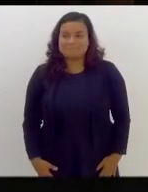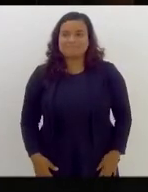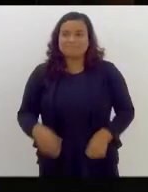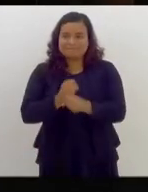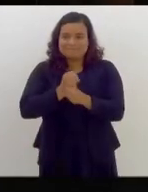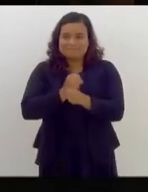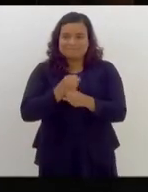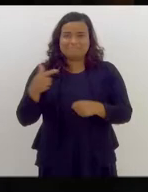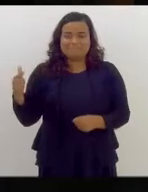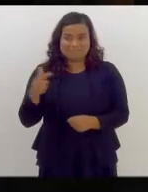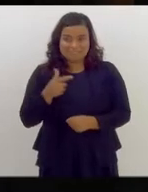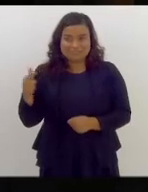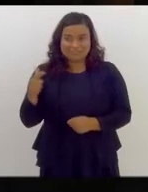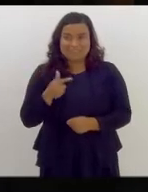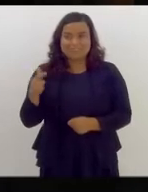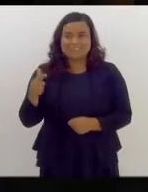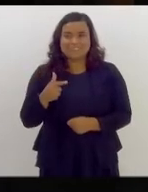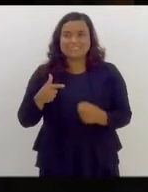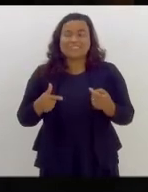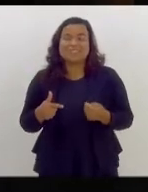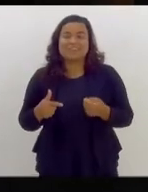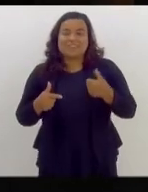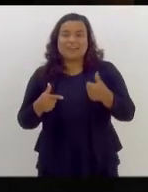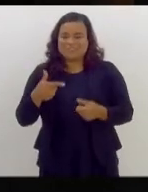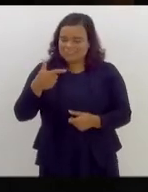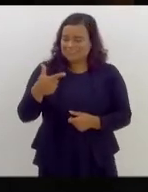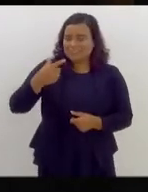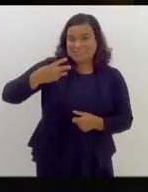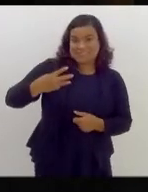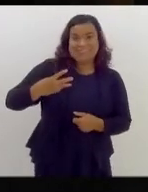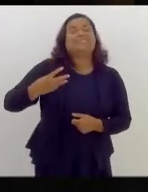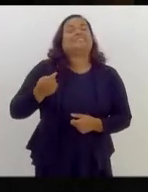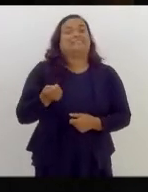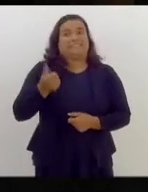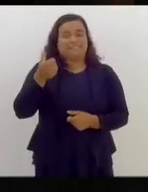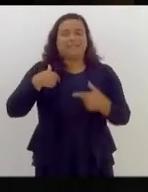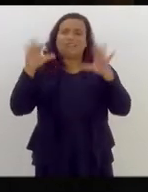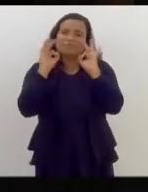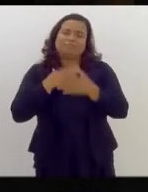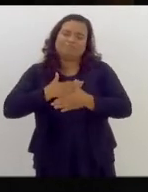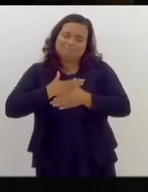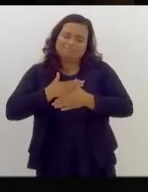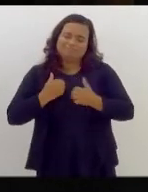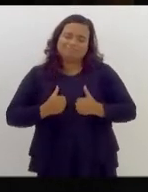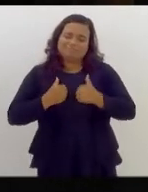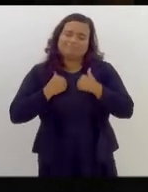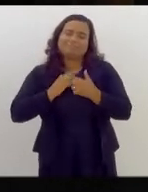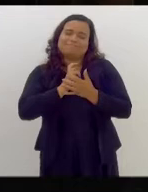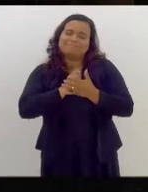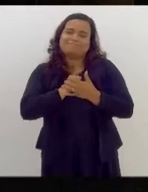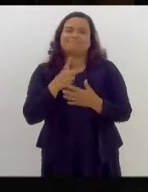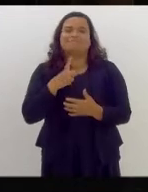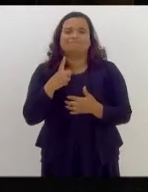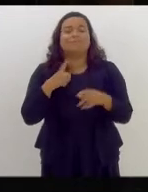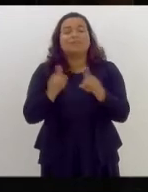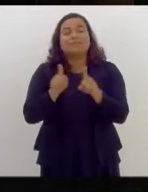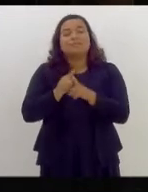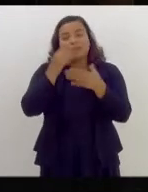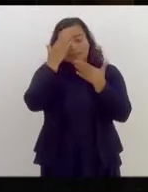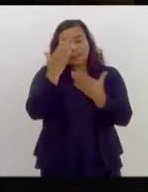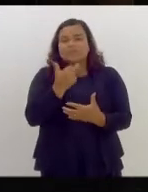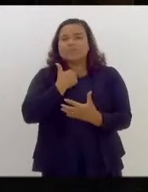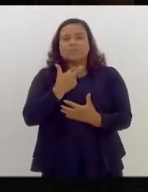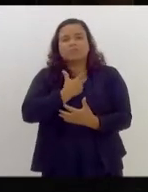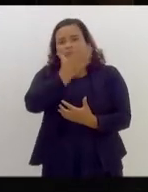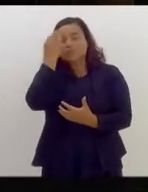22 anos, quase 23, que tenho muito amor e orgulho. Não poderia deixar de agradecer